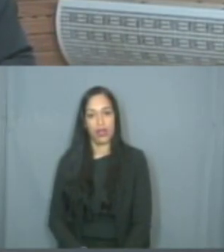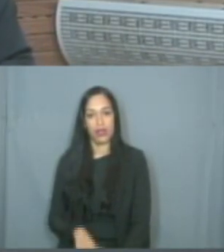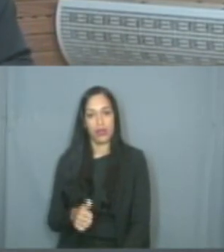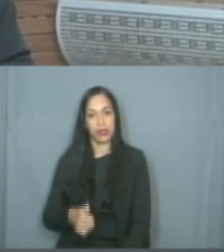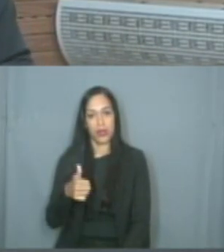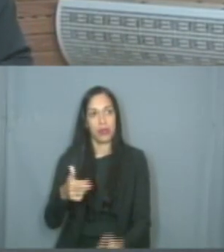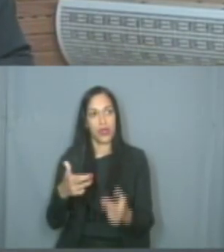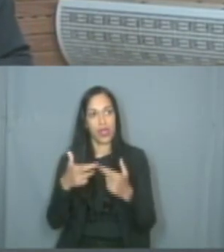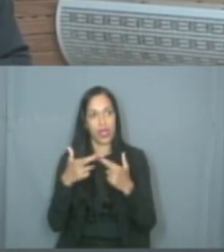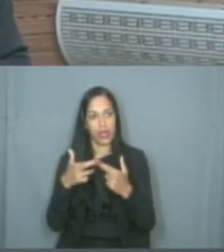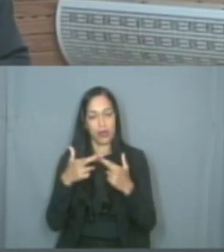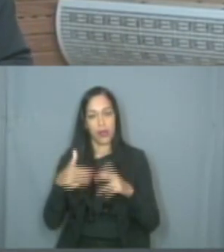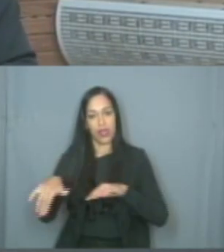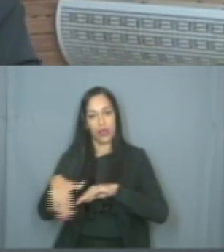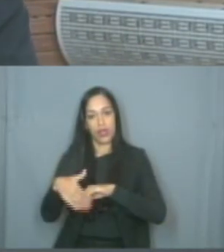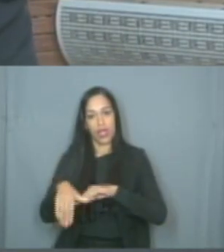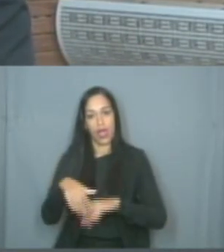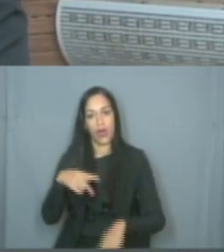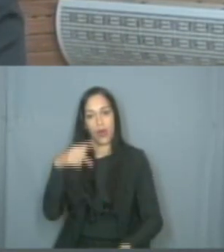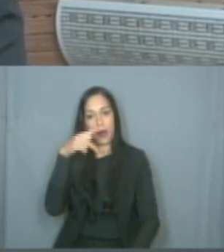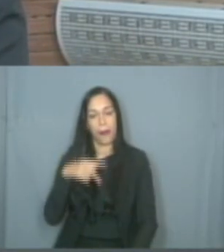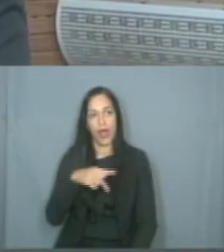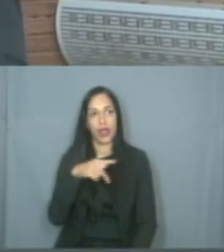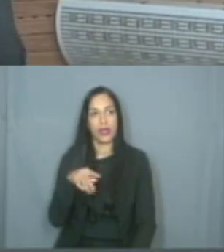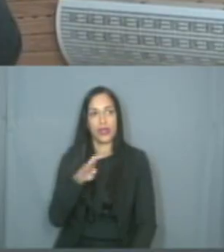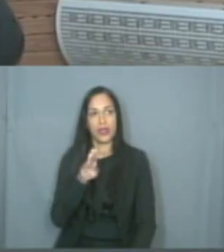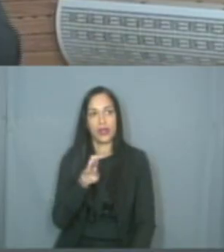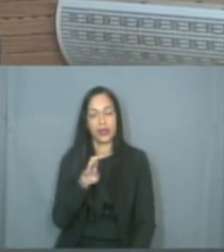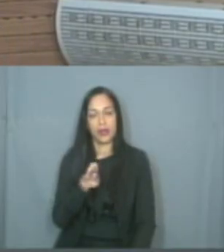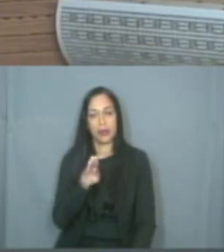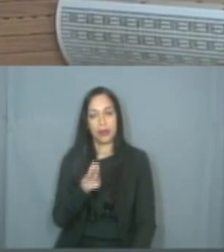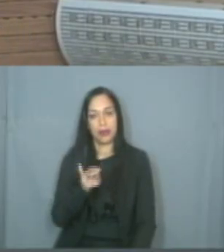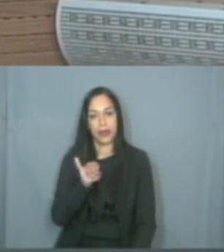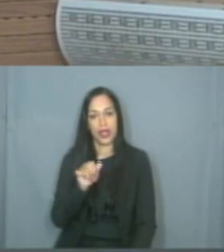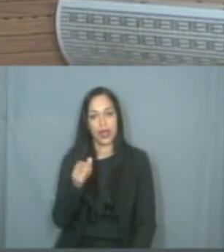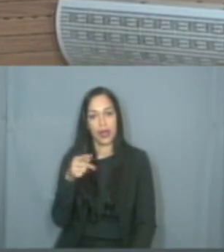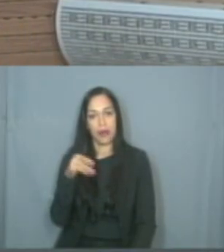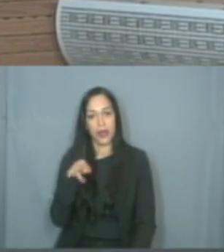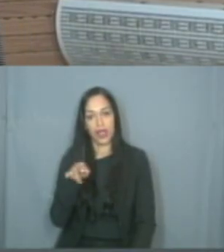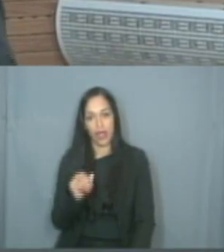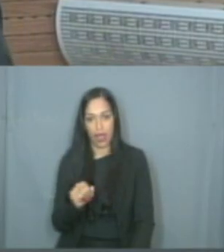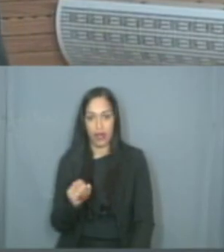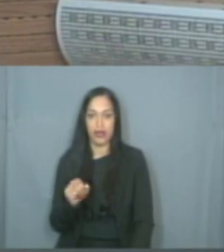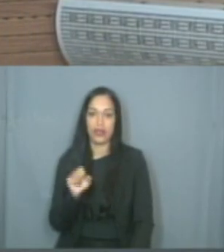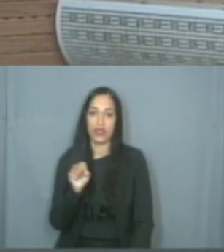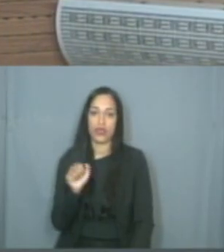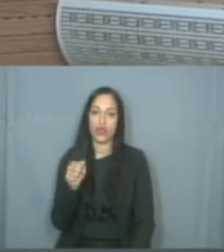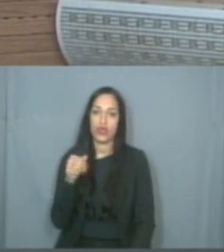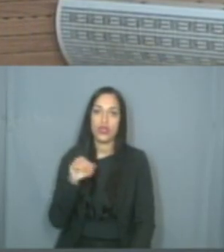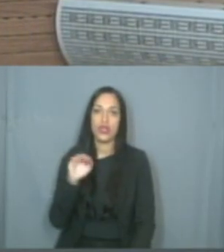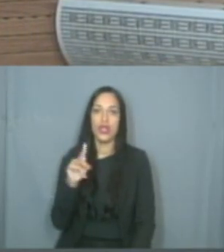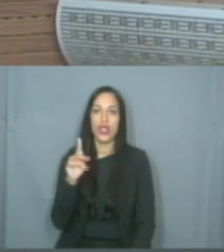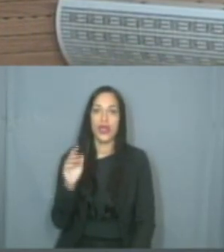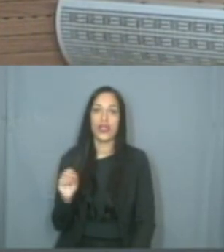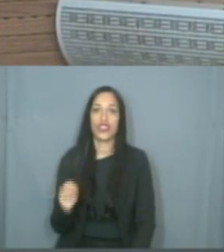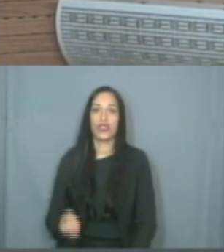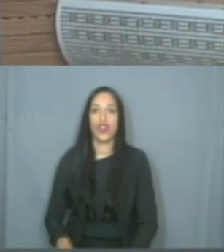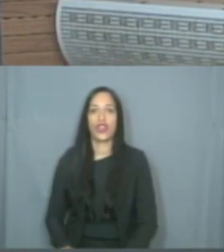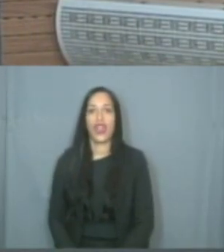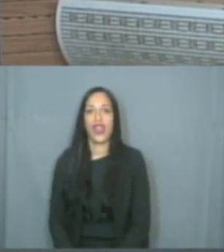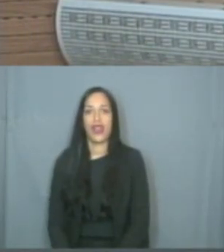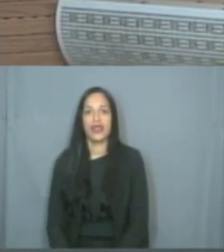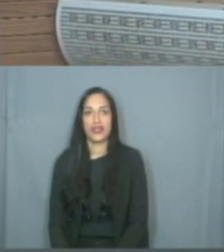que é da rua da Avenida Padre Biapina, no bairro do Sancho. A nossa equipe, circulando a cidade, percebe que